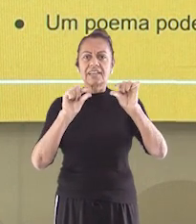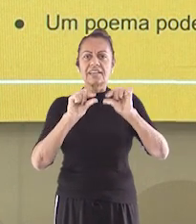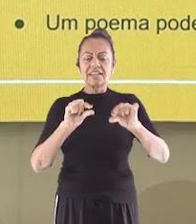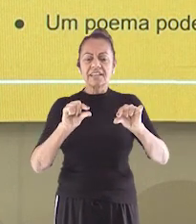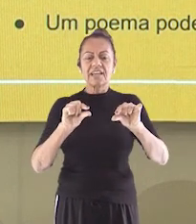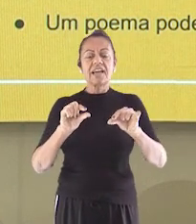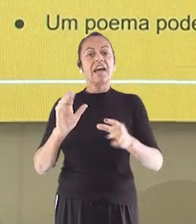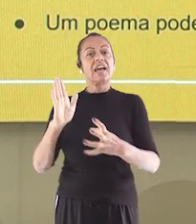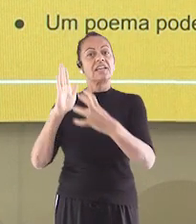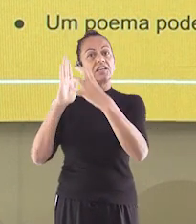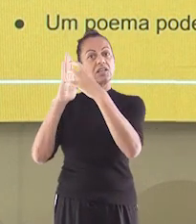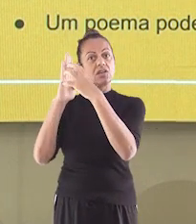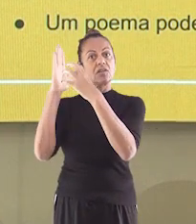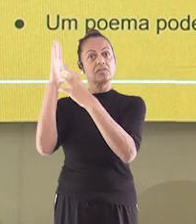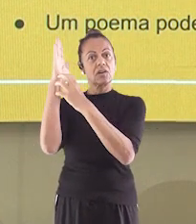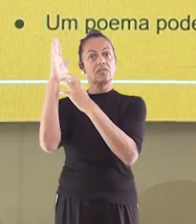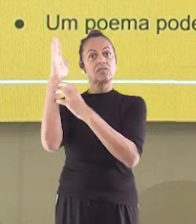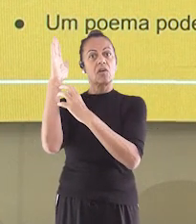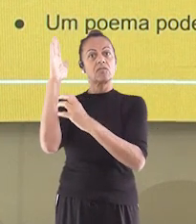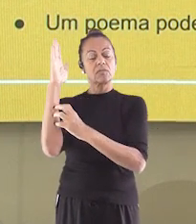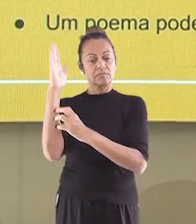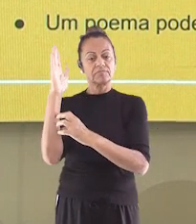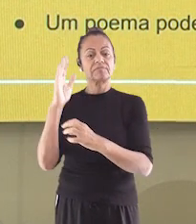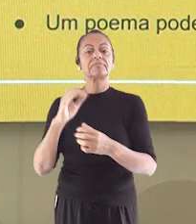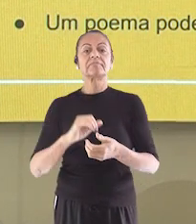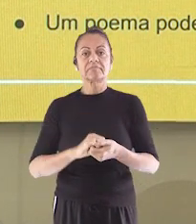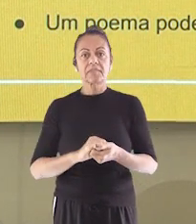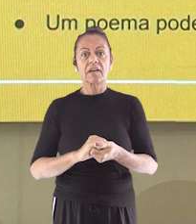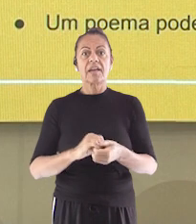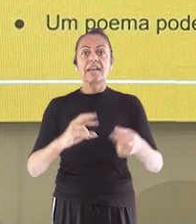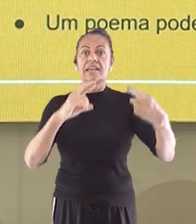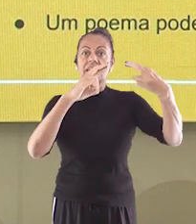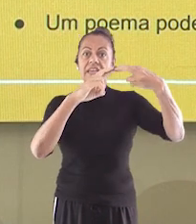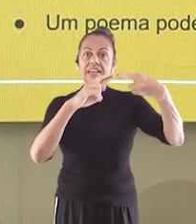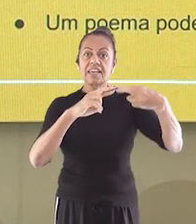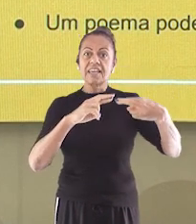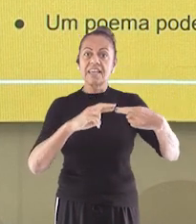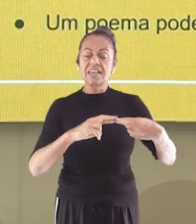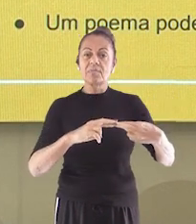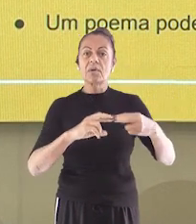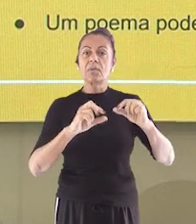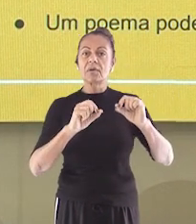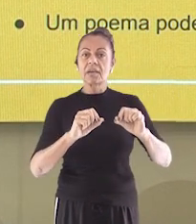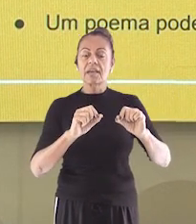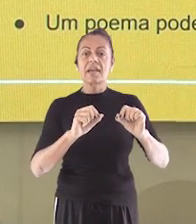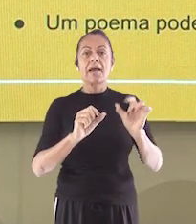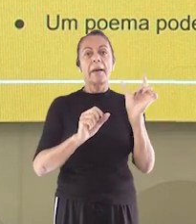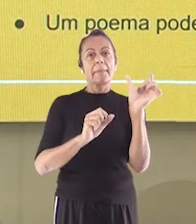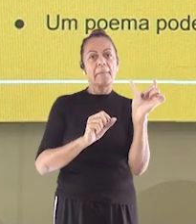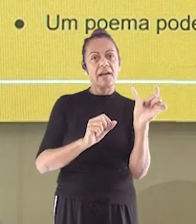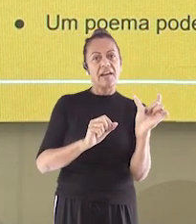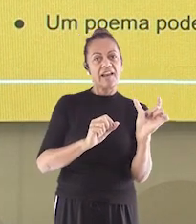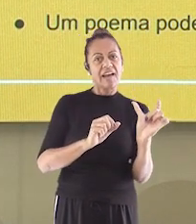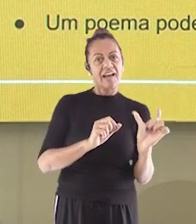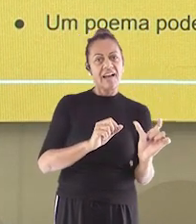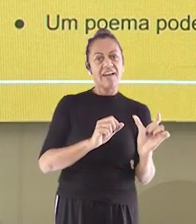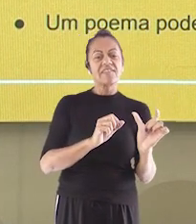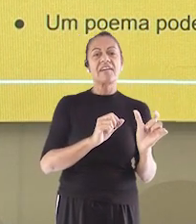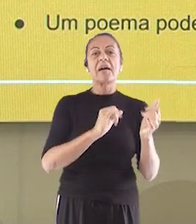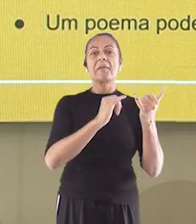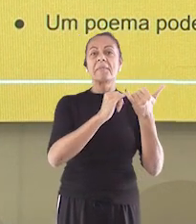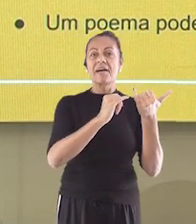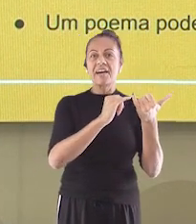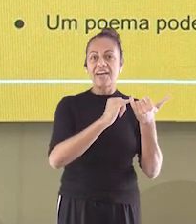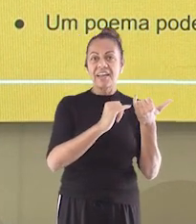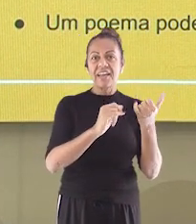de versos. Rimas são repetições de sons idênticos ou semelhantes no final de cada